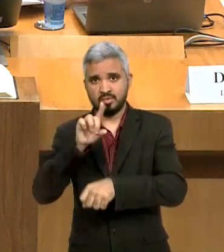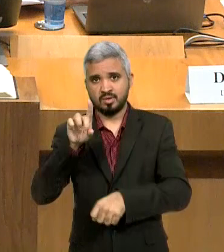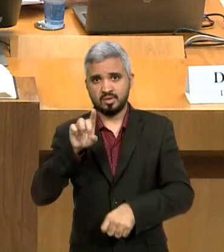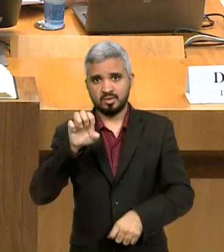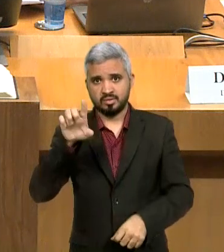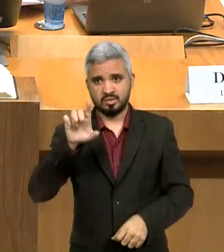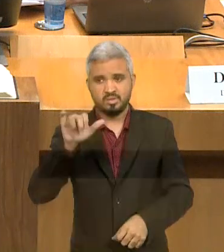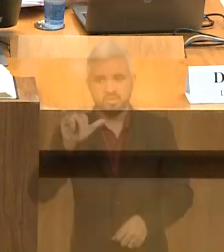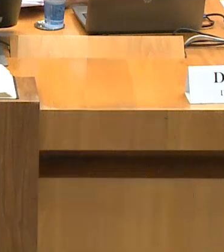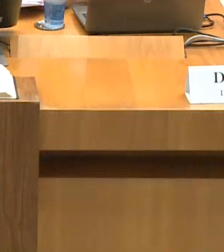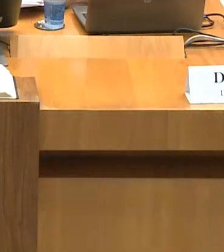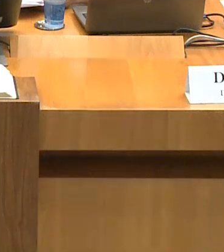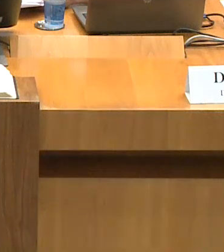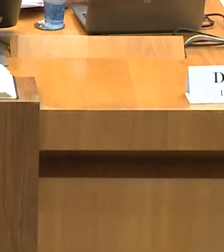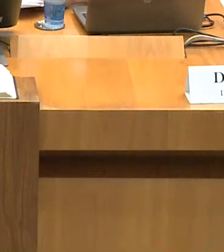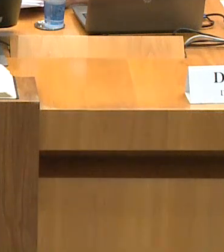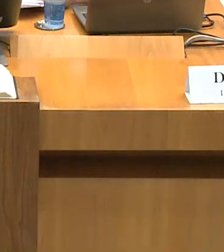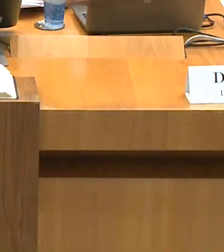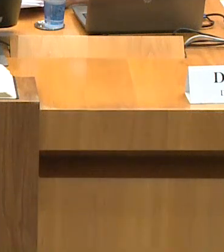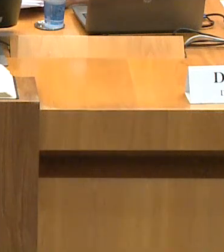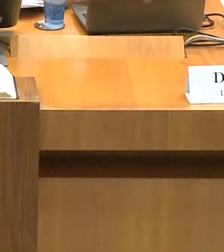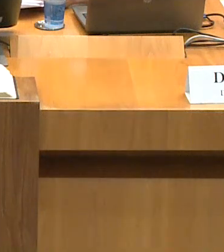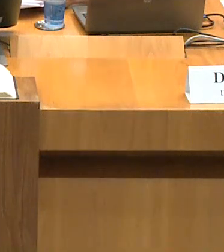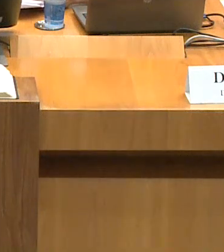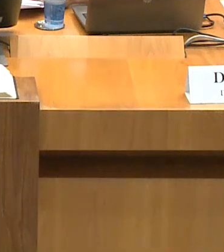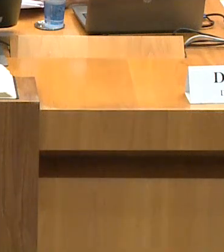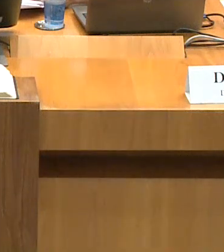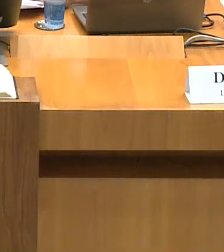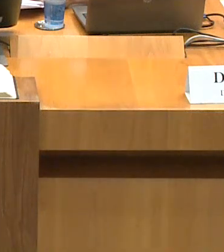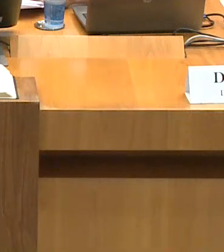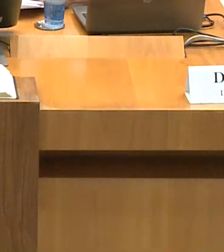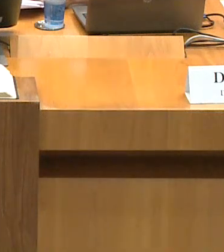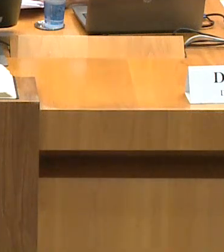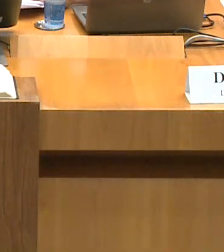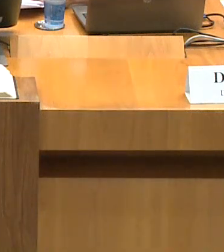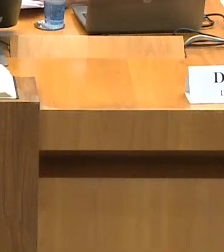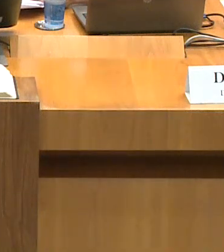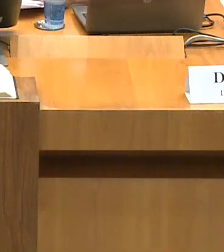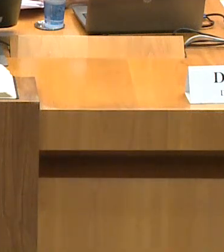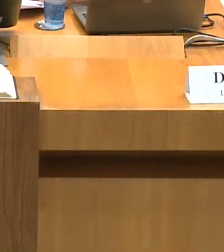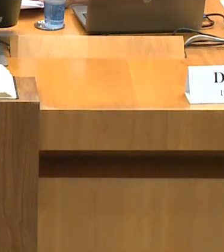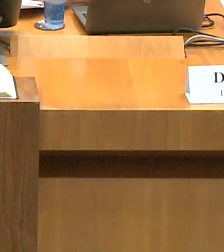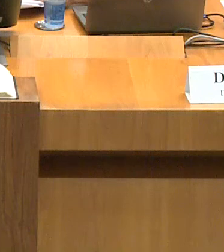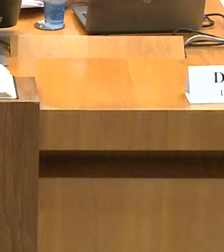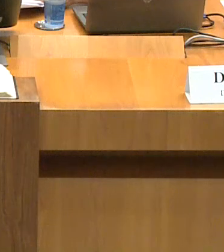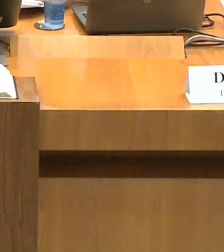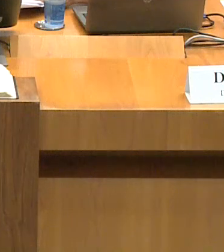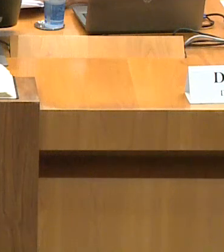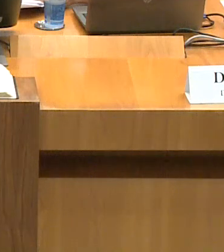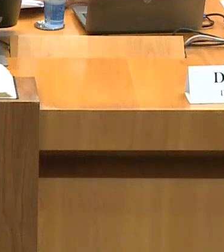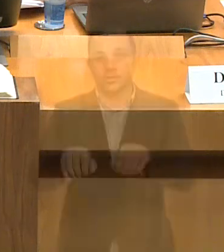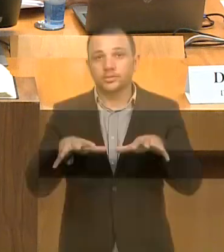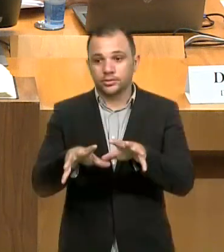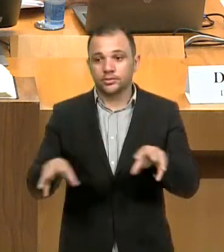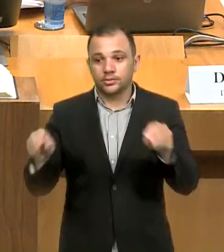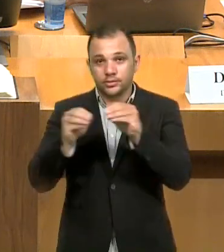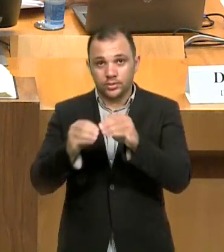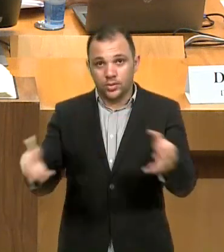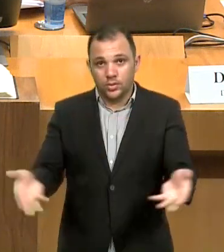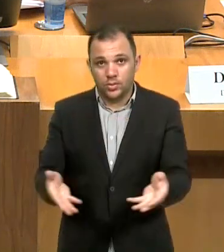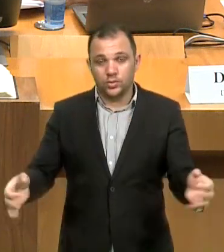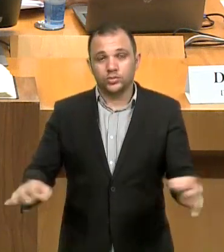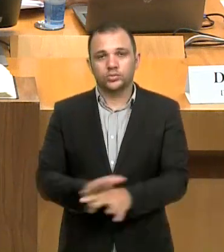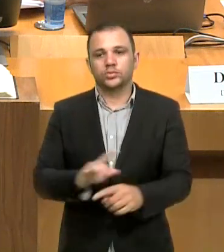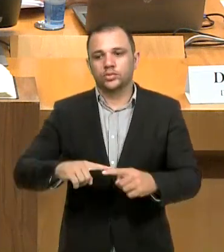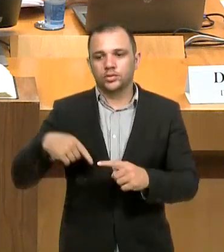Inácio. Solicita que seja discutido e votado em regime de urgência, em uma sessão extraordinária, logo após